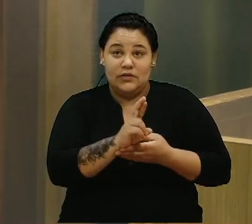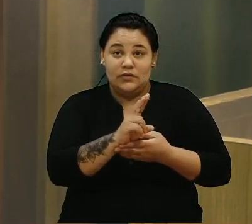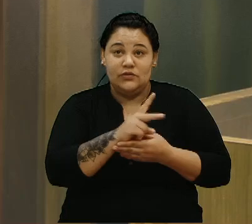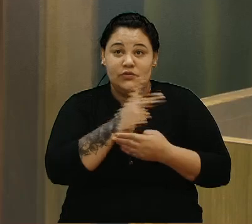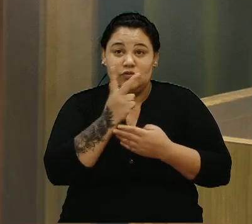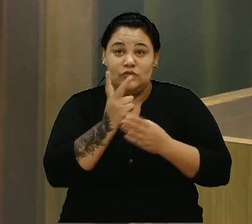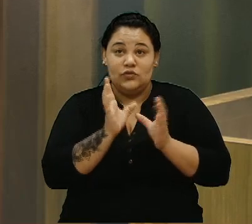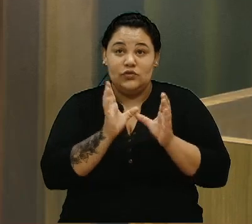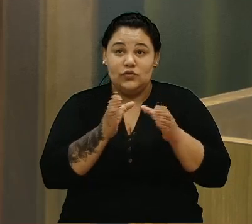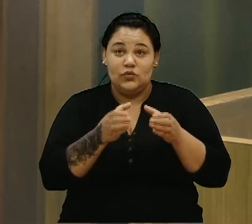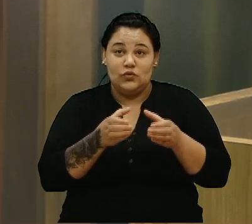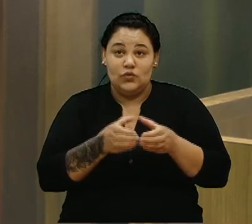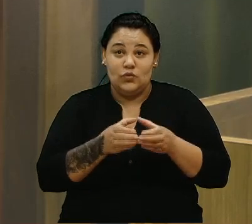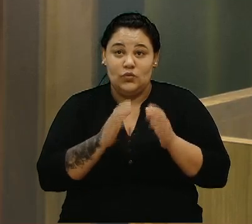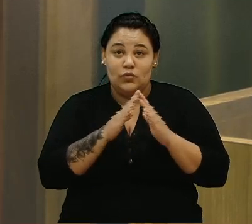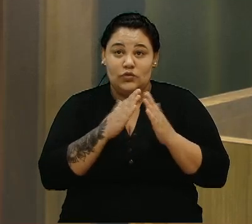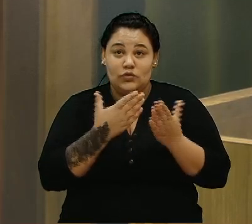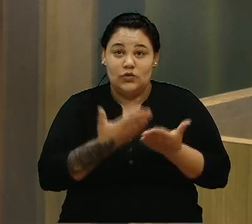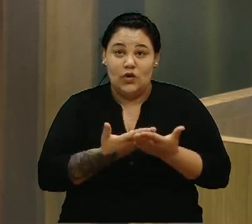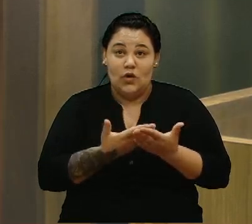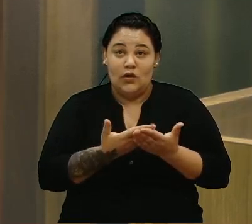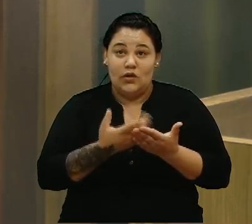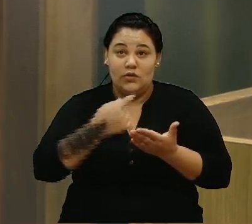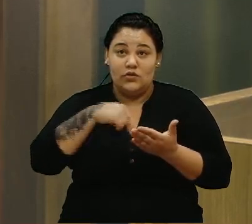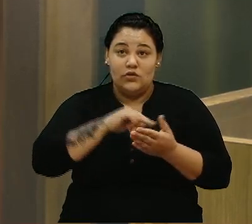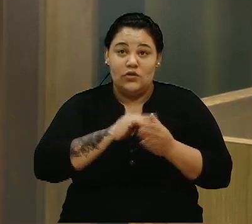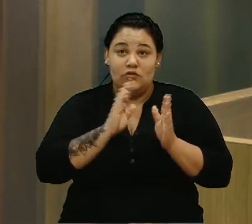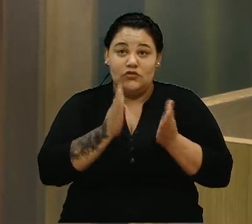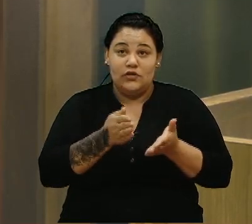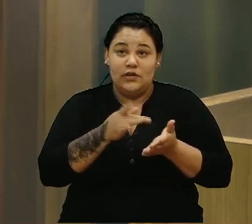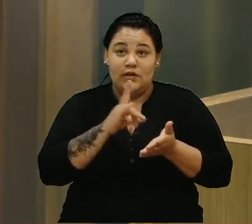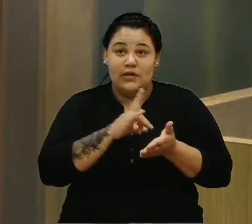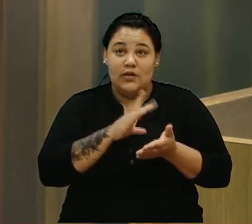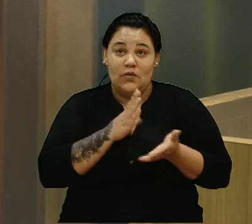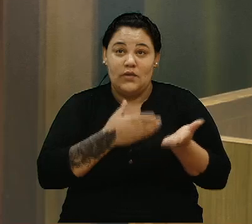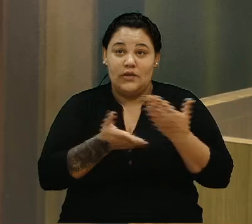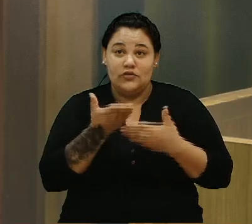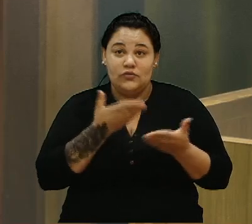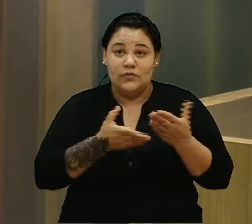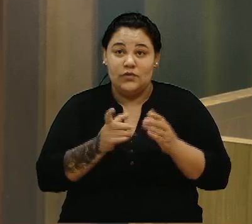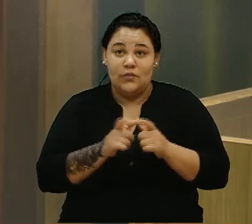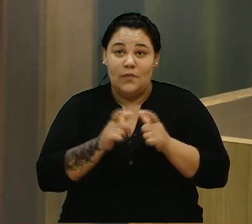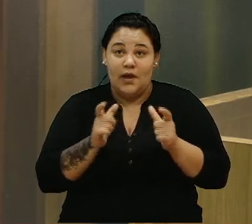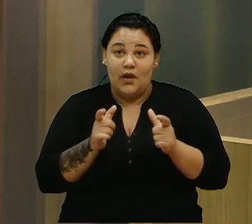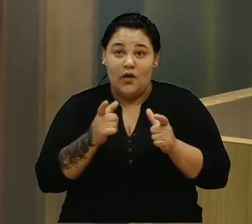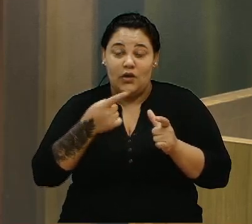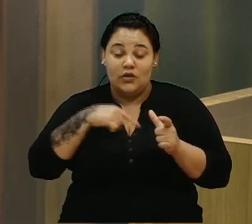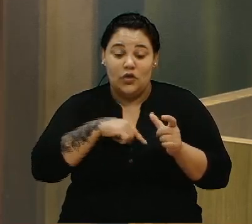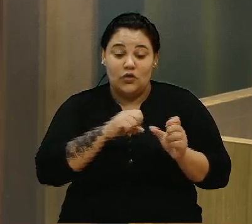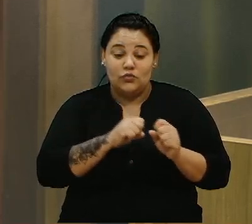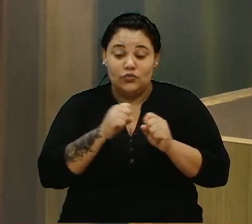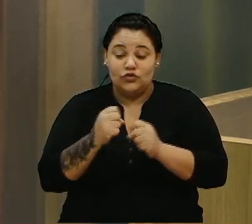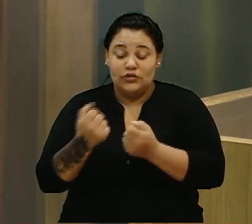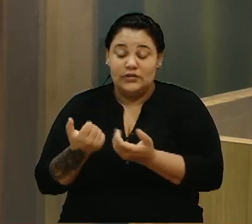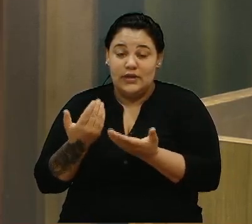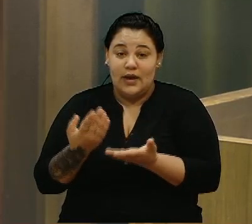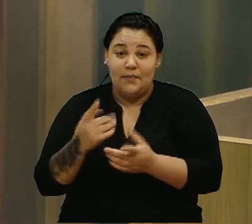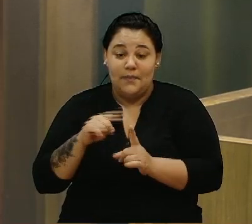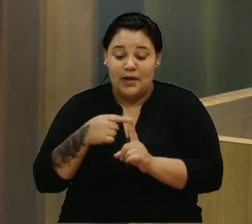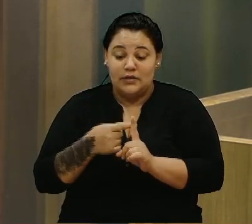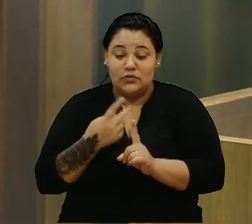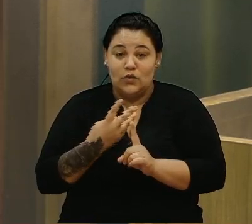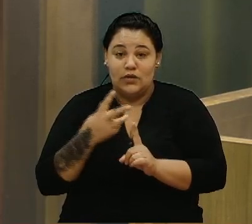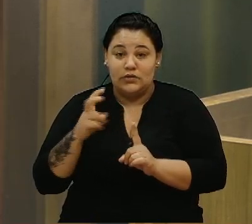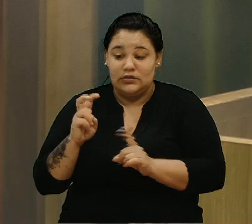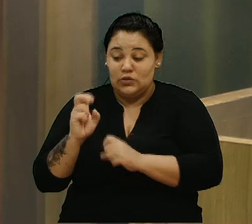turmas por escola, nós já teríamos um atendimento grande e poderíamos ofertar mais 4 e 5 anos nas